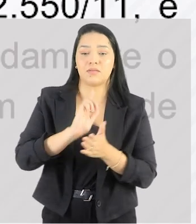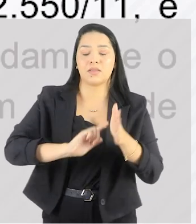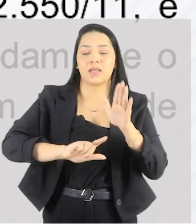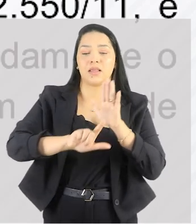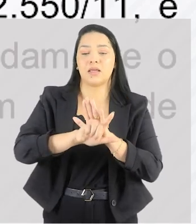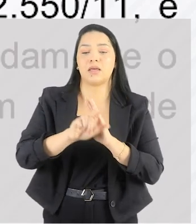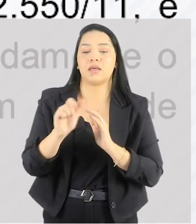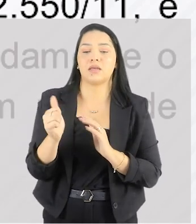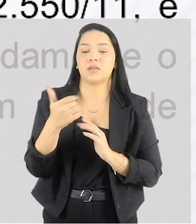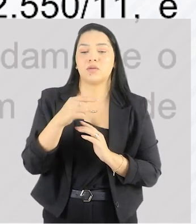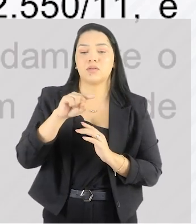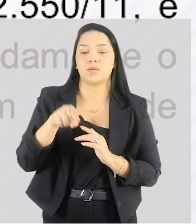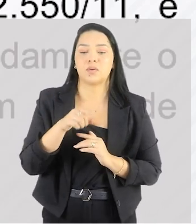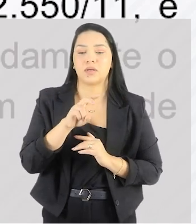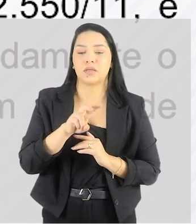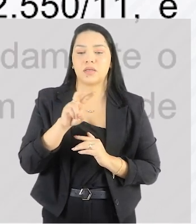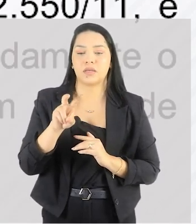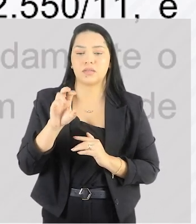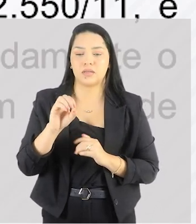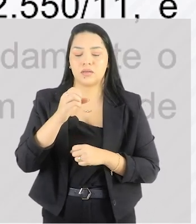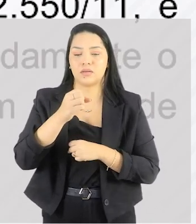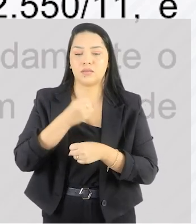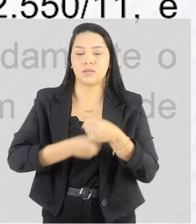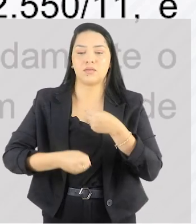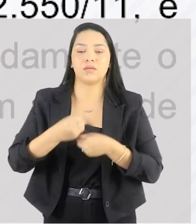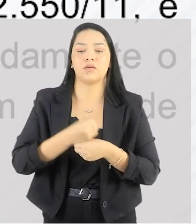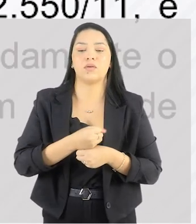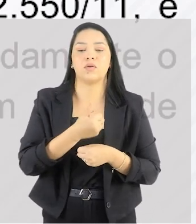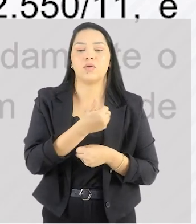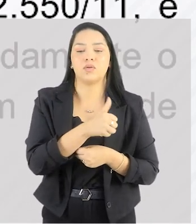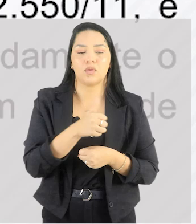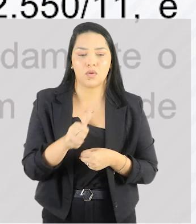Entretanto, com o sancionamento da Lei